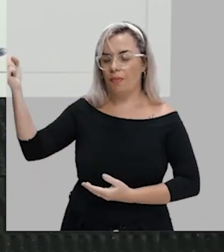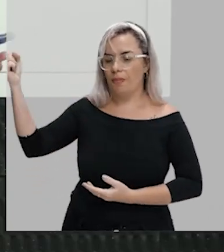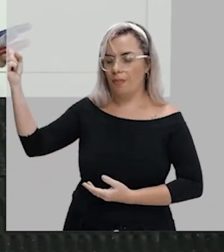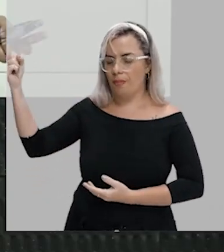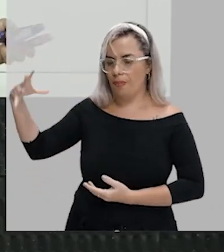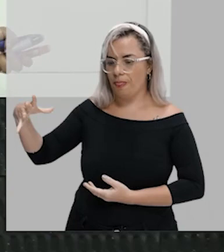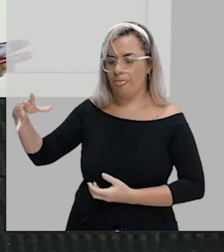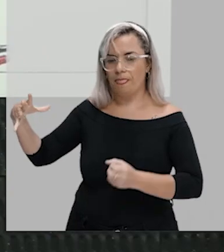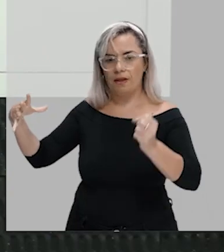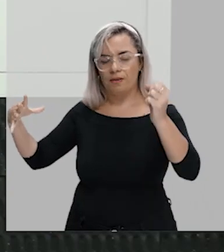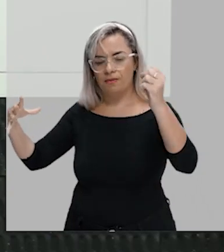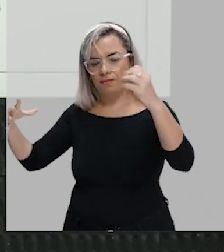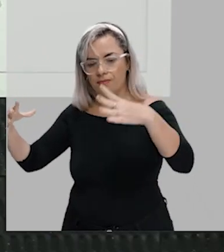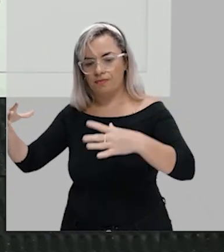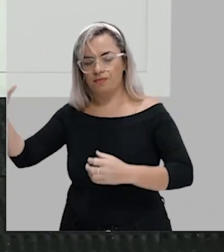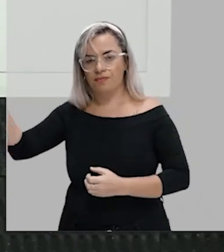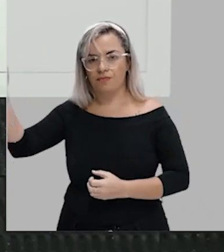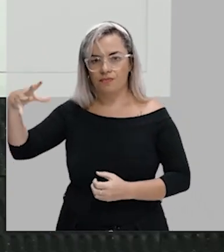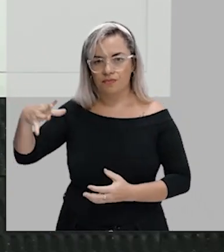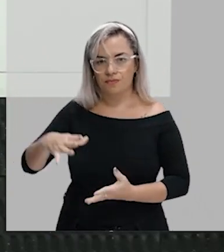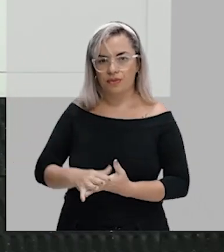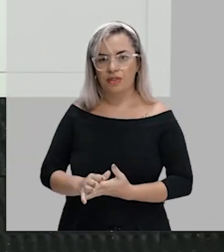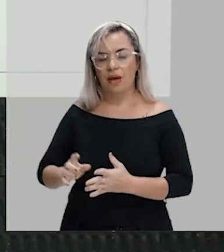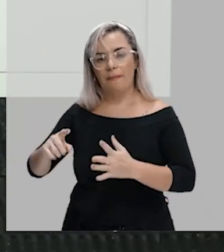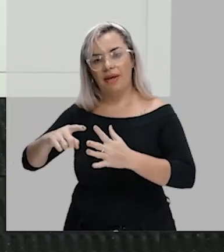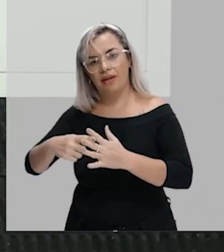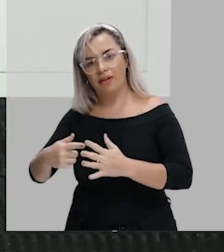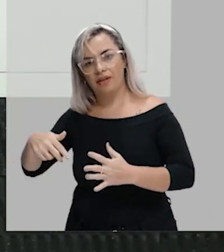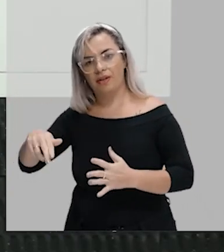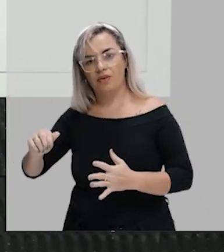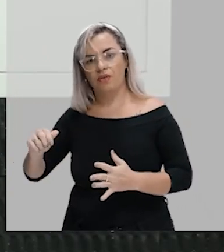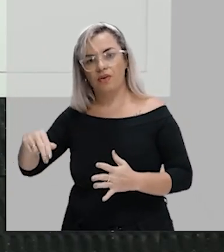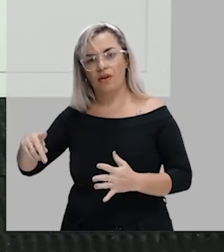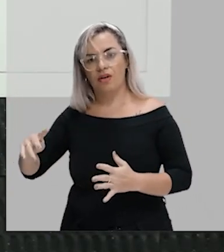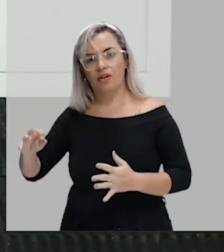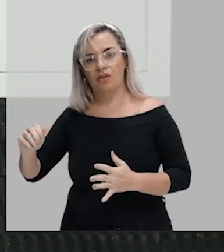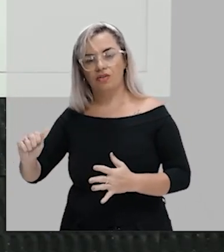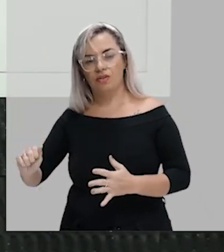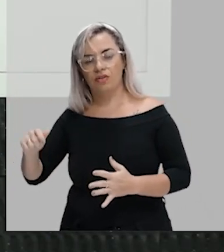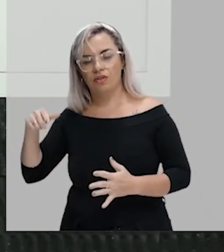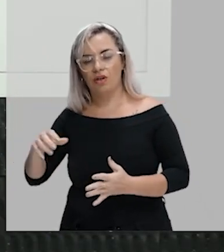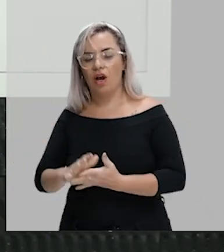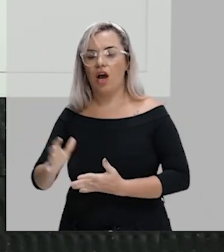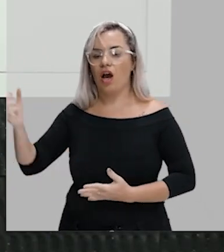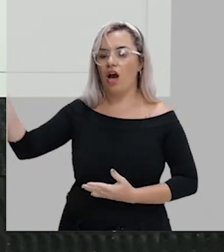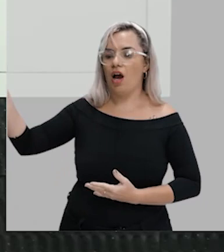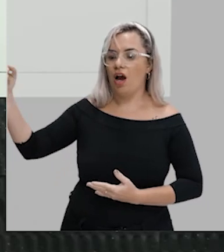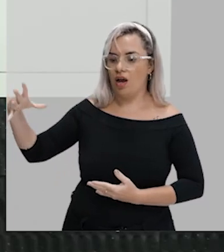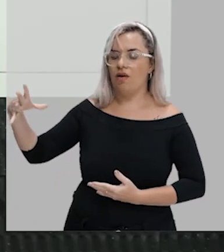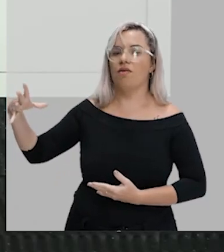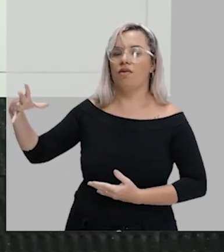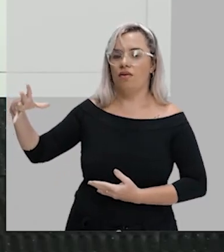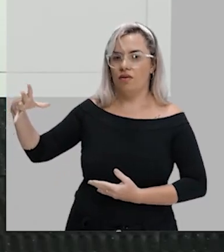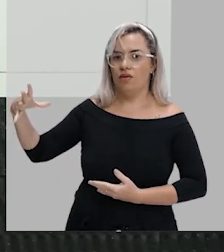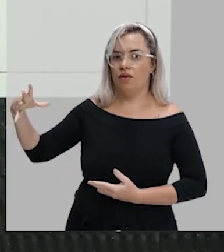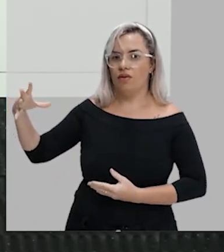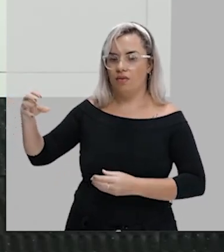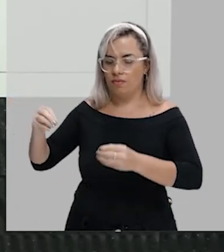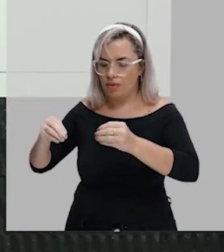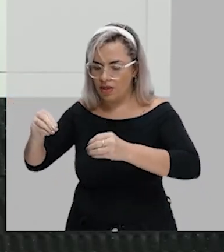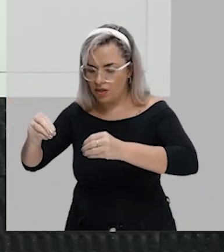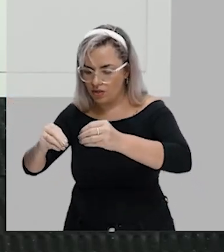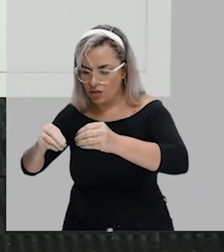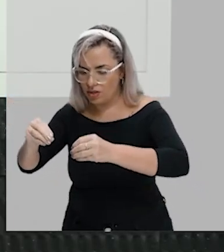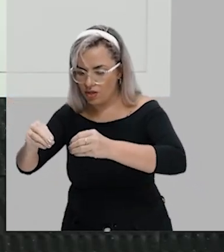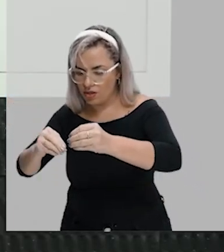A mecânica quântica, a física moderna já fala sobre isso. Né? A luz, ora ela pode, né, ser partícula, ou